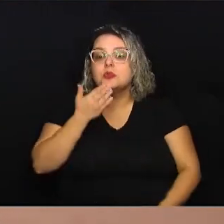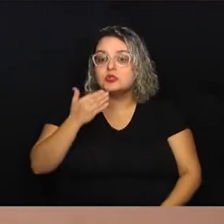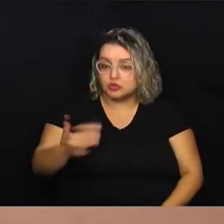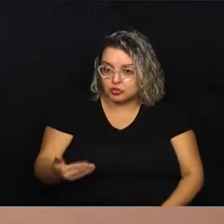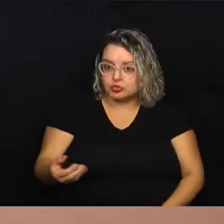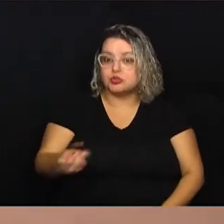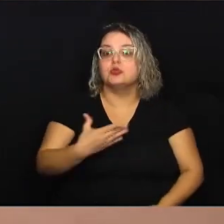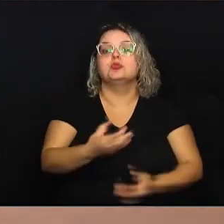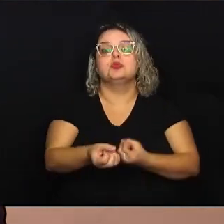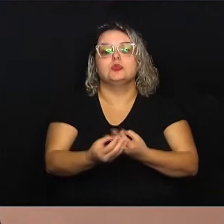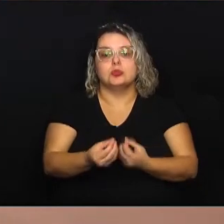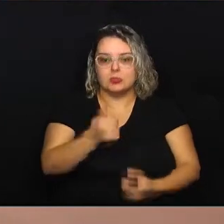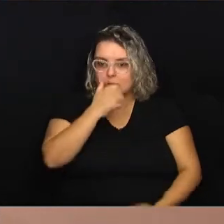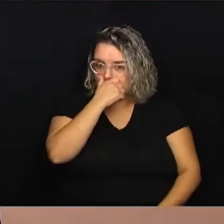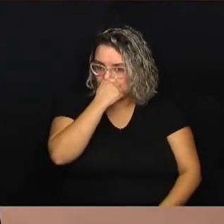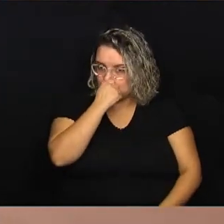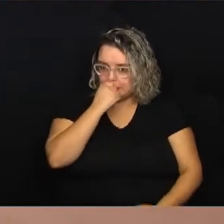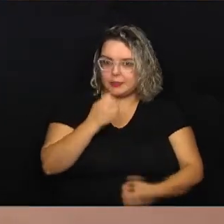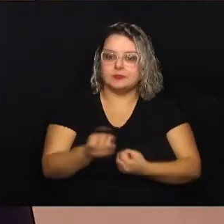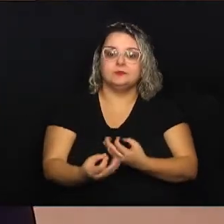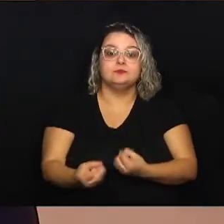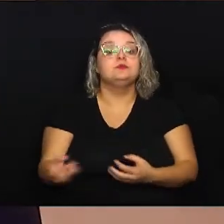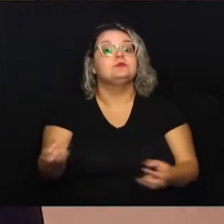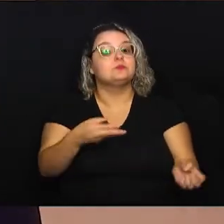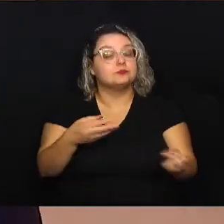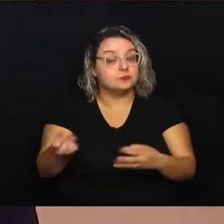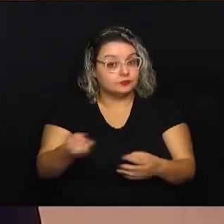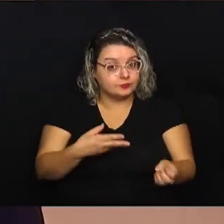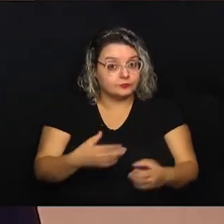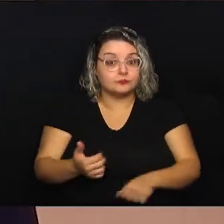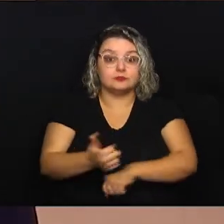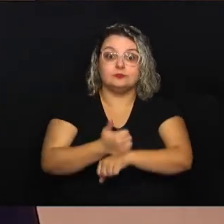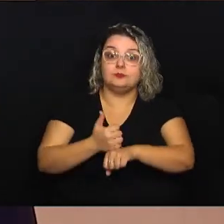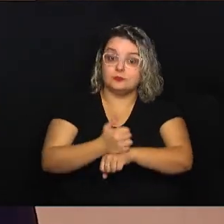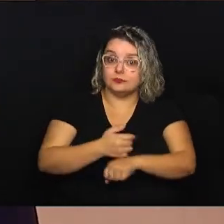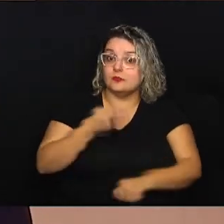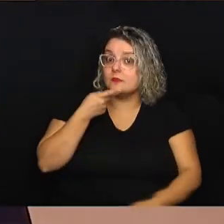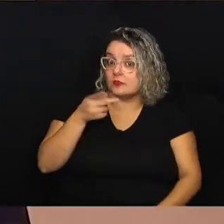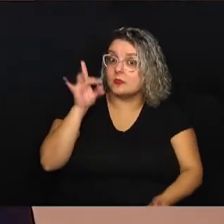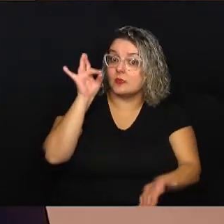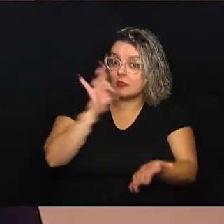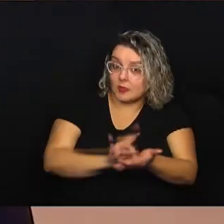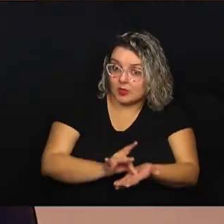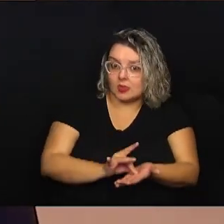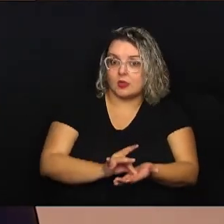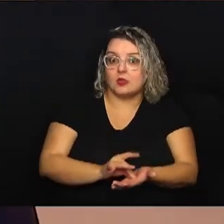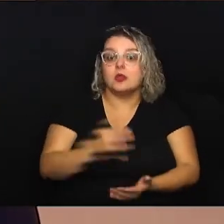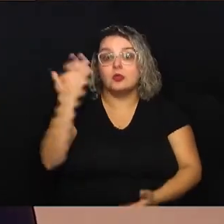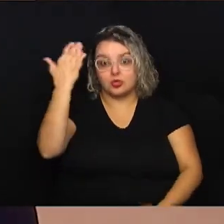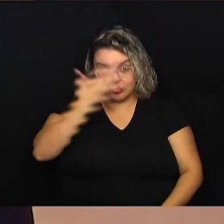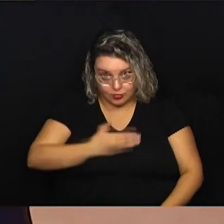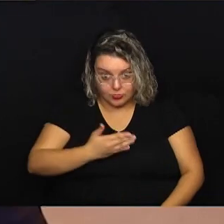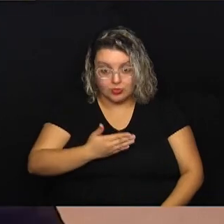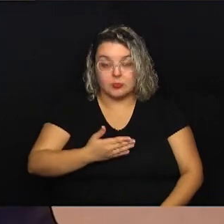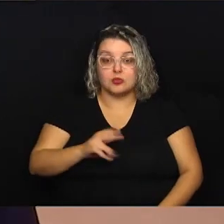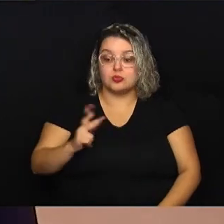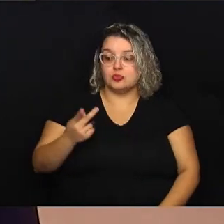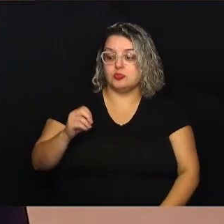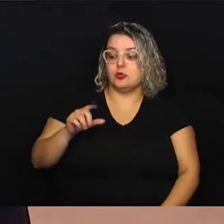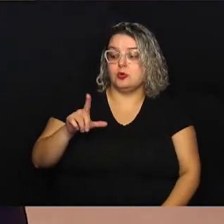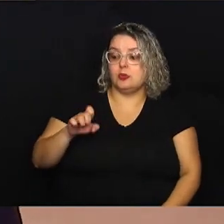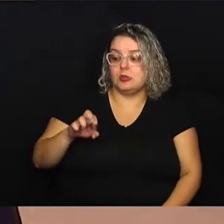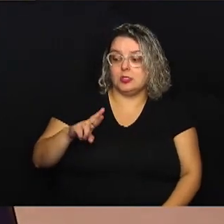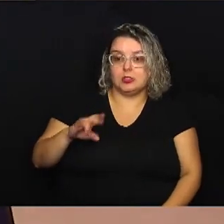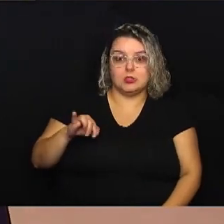novas informações, informações atualizadas. Os profissionais afirmam categoricamente e comprovaram a partir dos seus holerites que eles